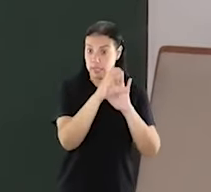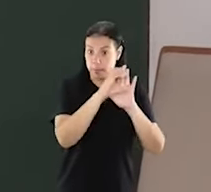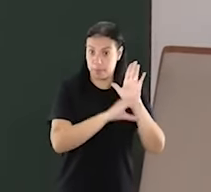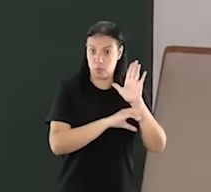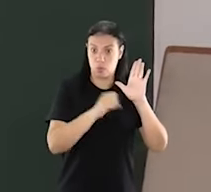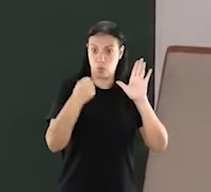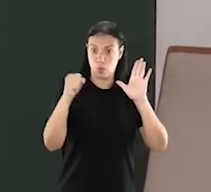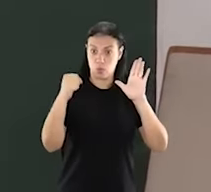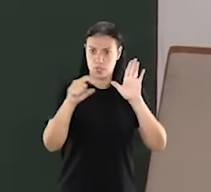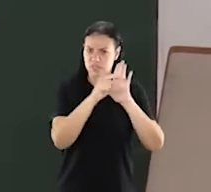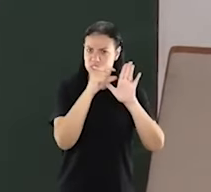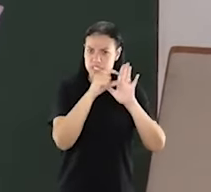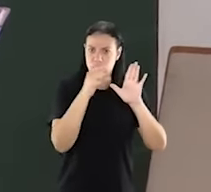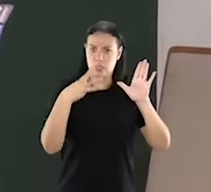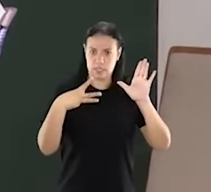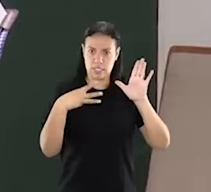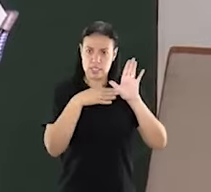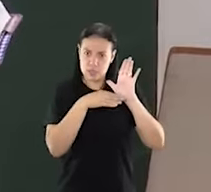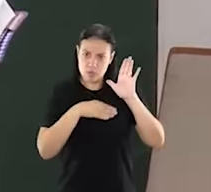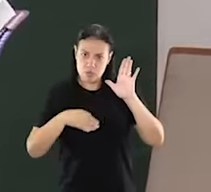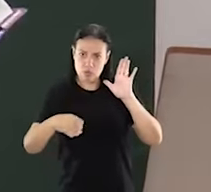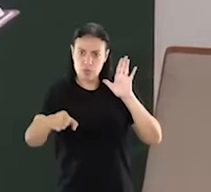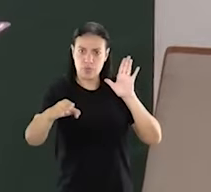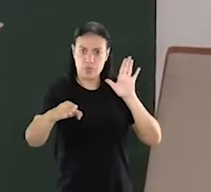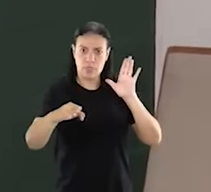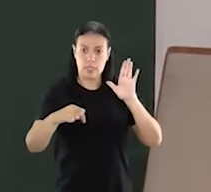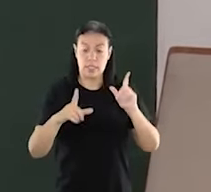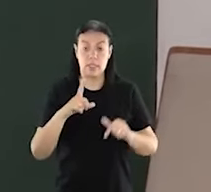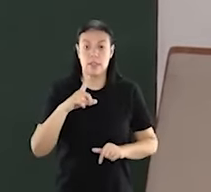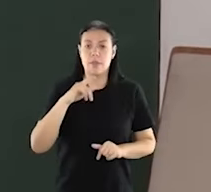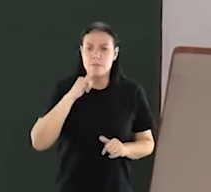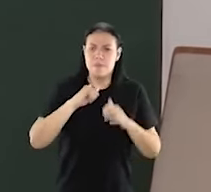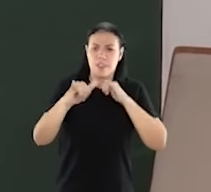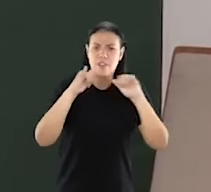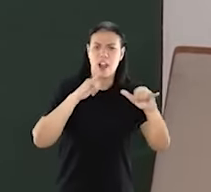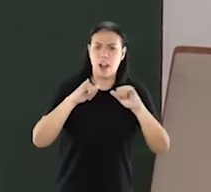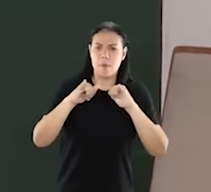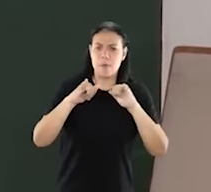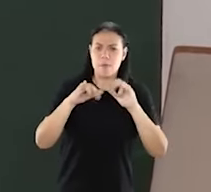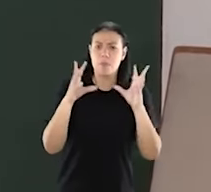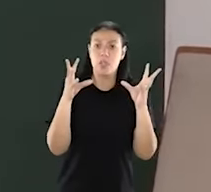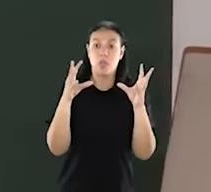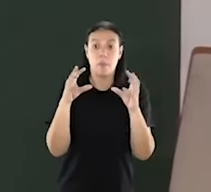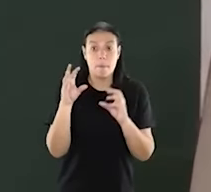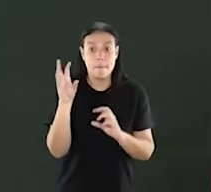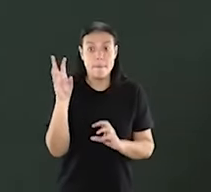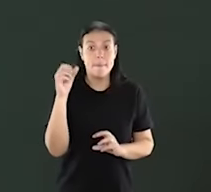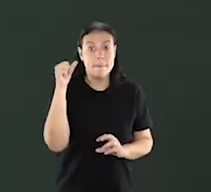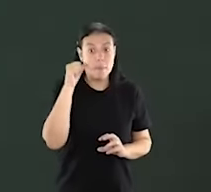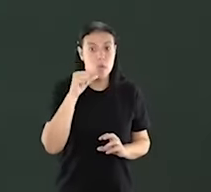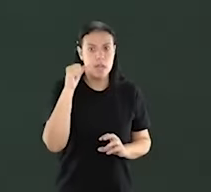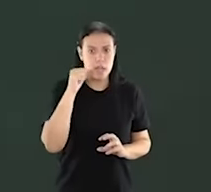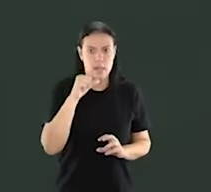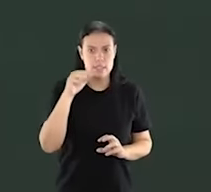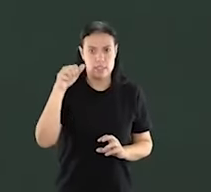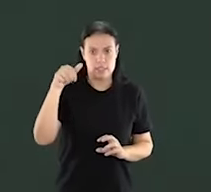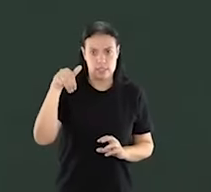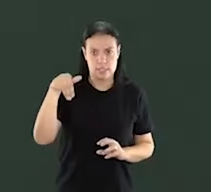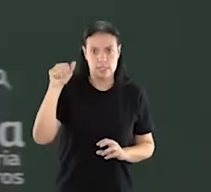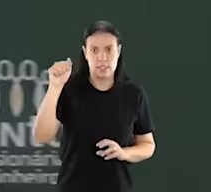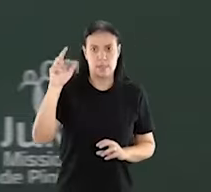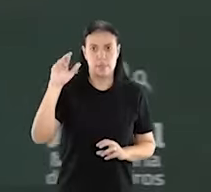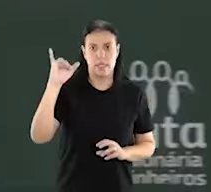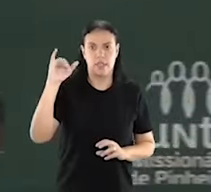3, está escrito que algumas mulheres, Maria Madalena, Joana, Susana